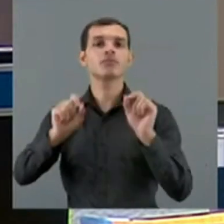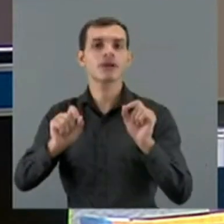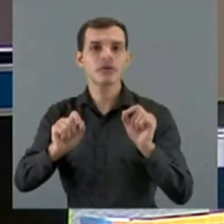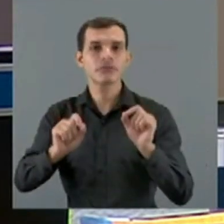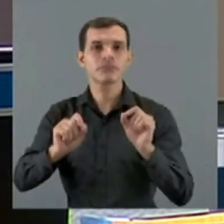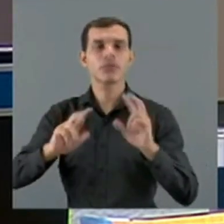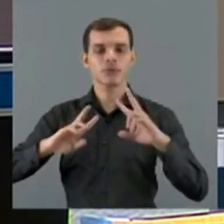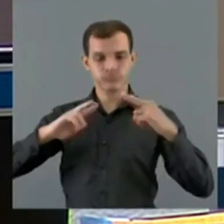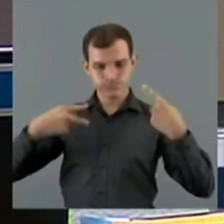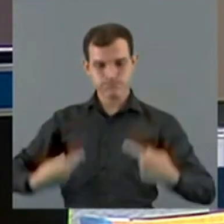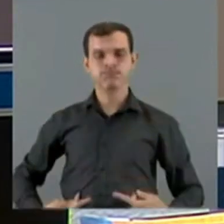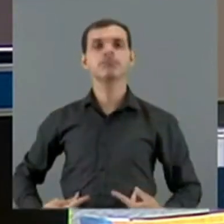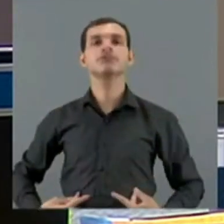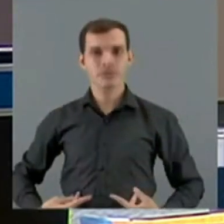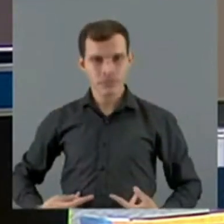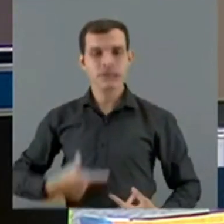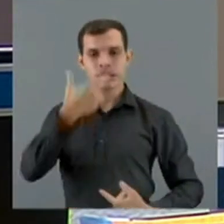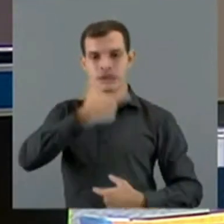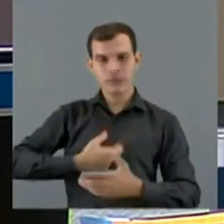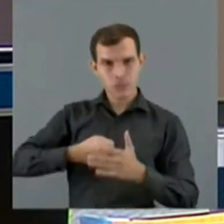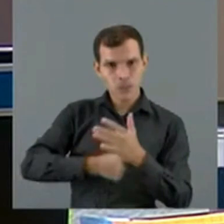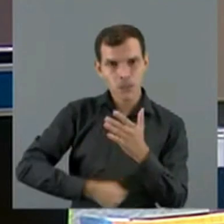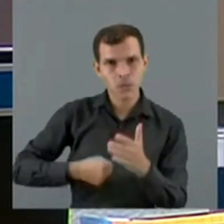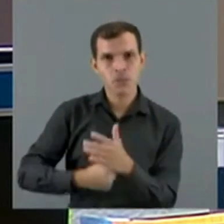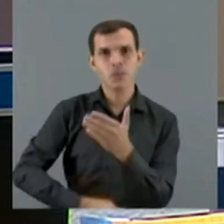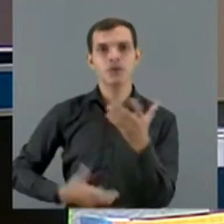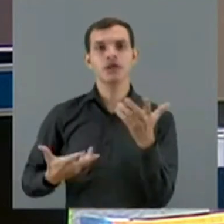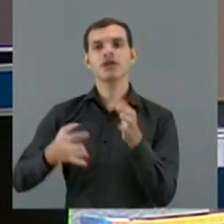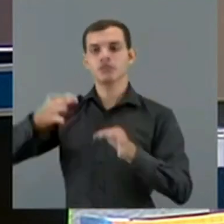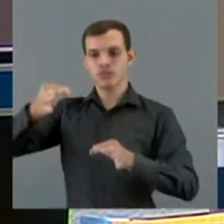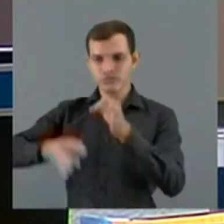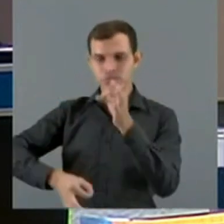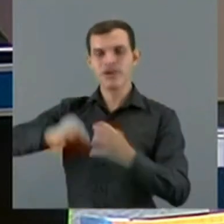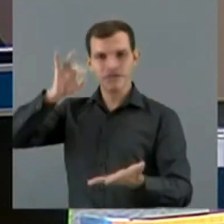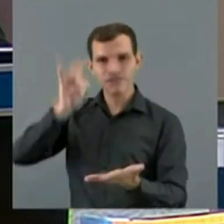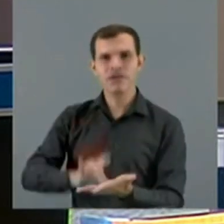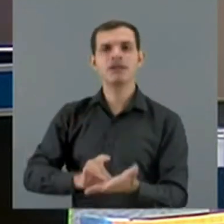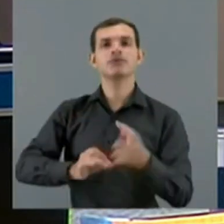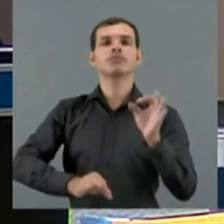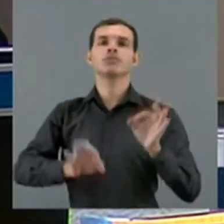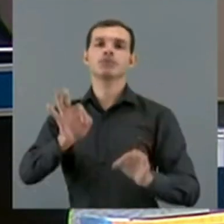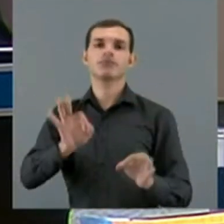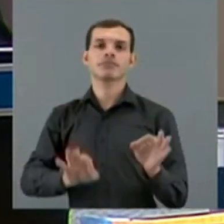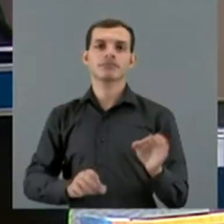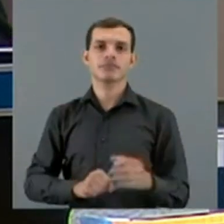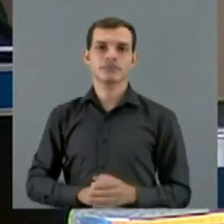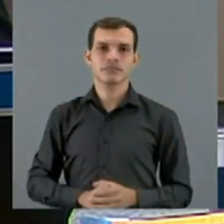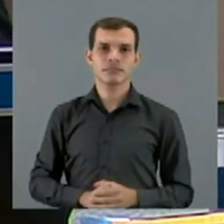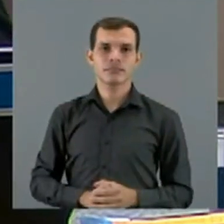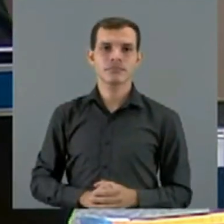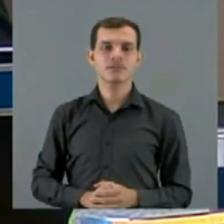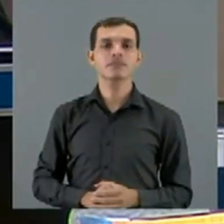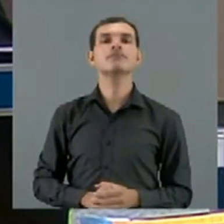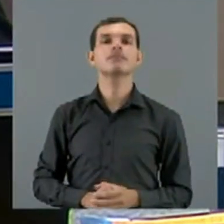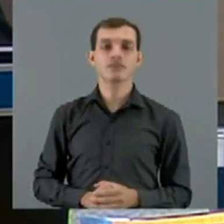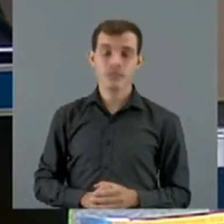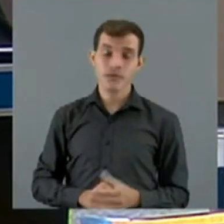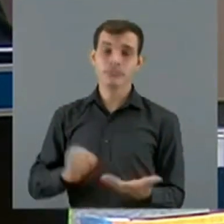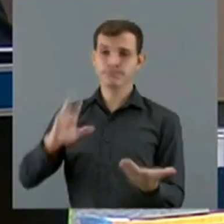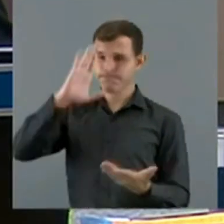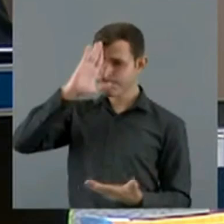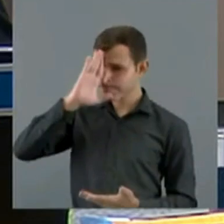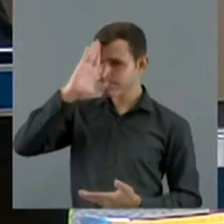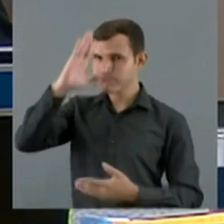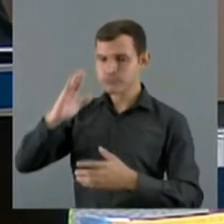busca incansável por um sistema de justiça verdadeiramente justo, que seja peça fundamental no combate